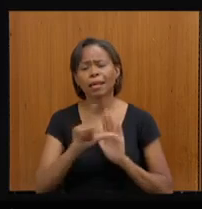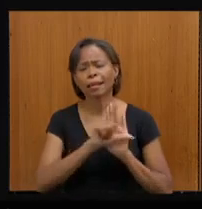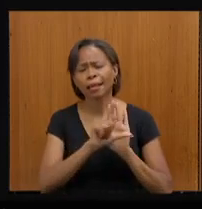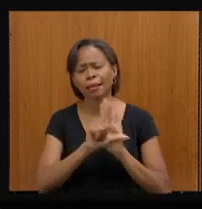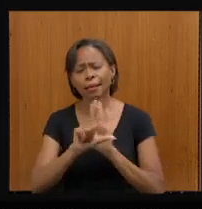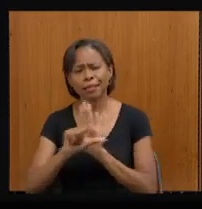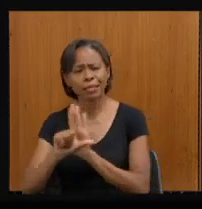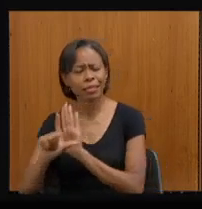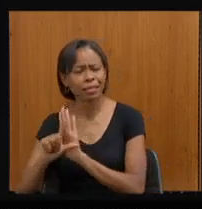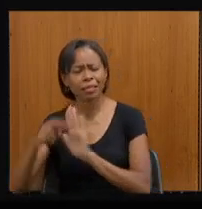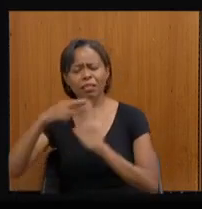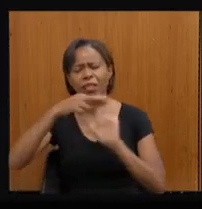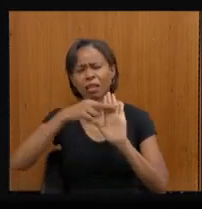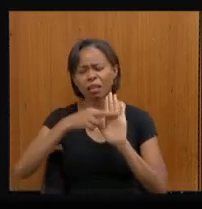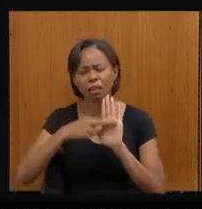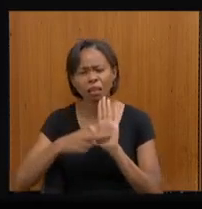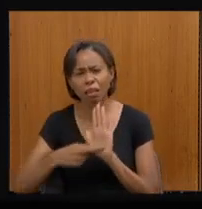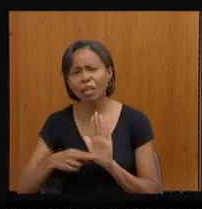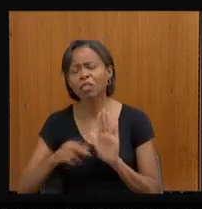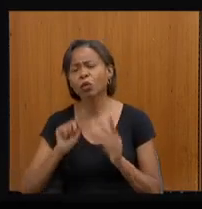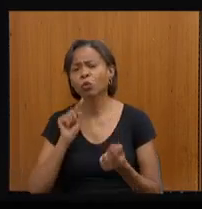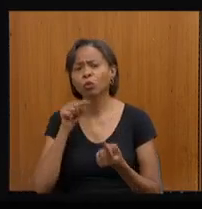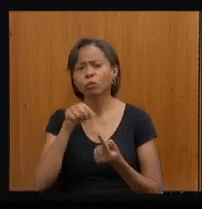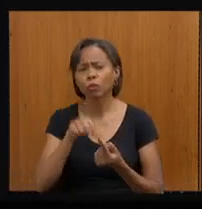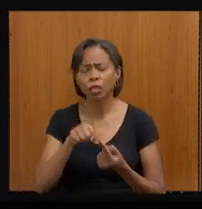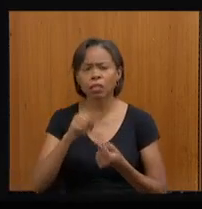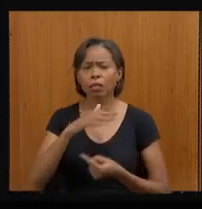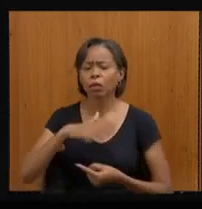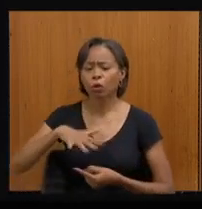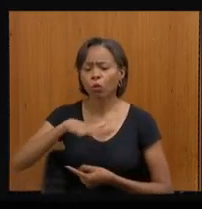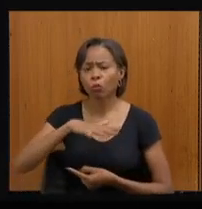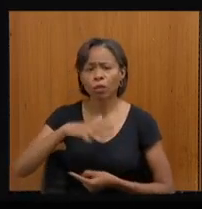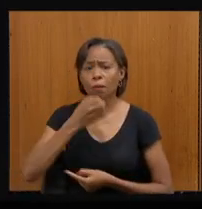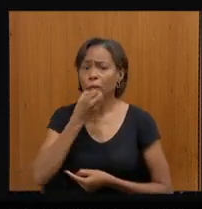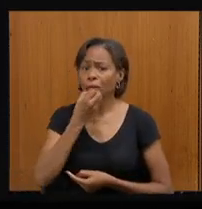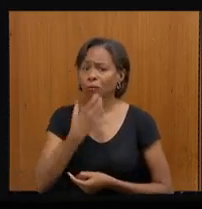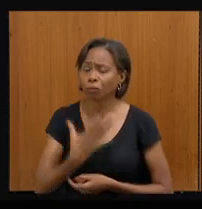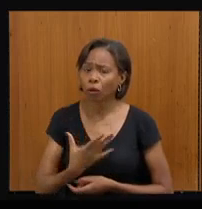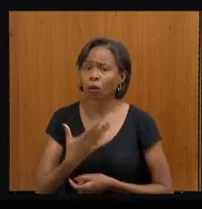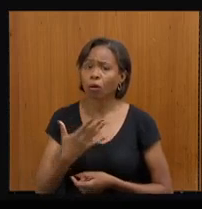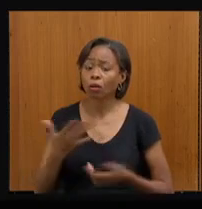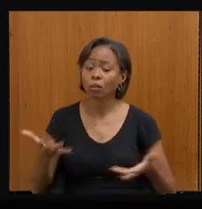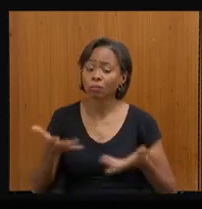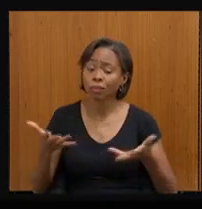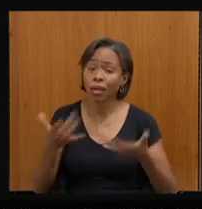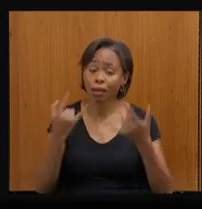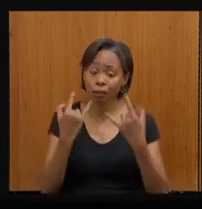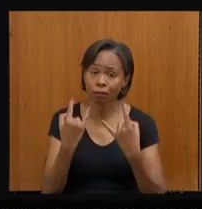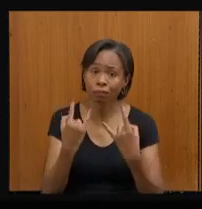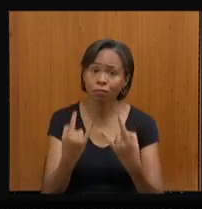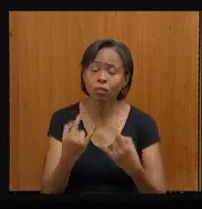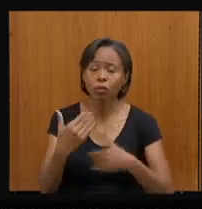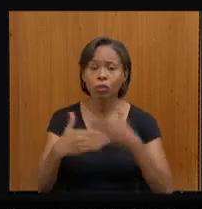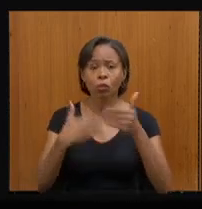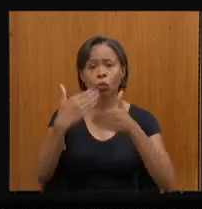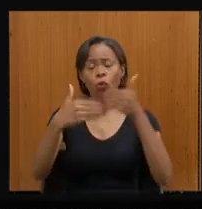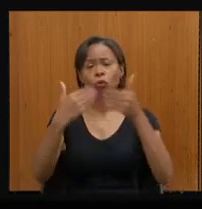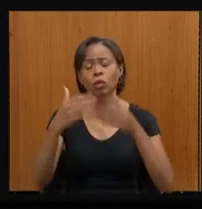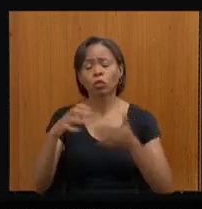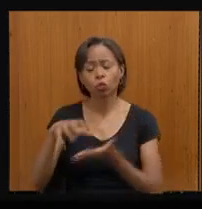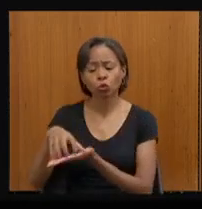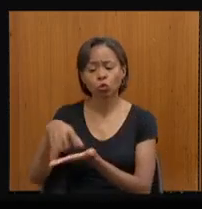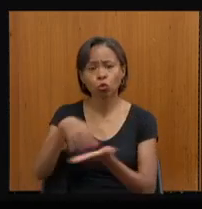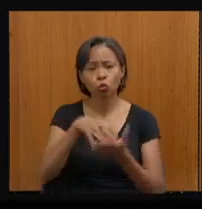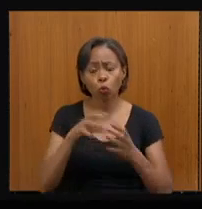regulamentações para promover um ambiente favorável e atrativo para o desenvolvimento da cadeia